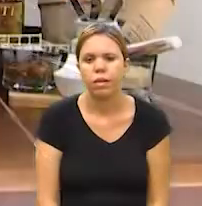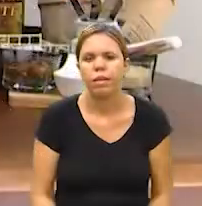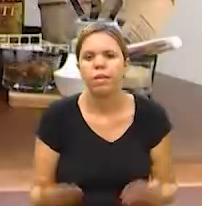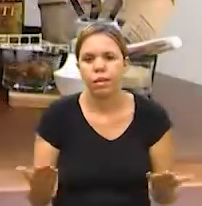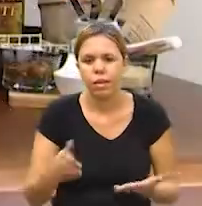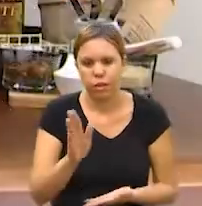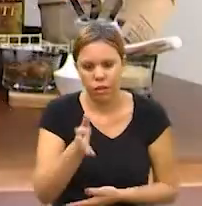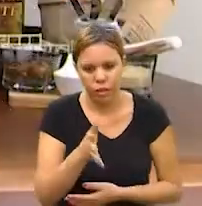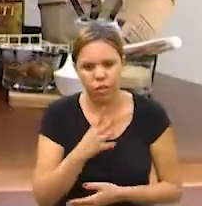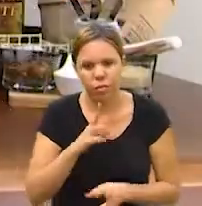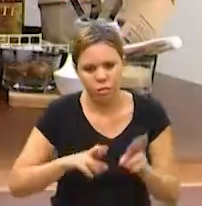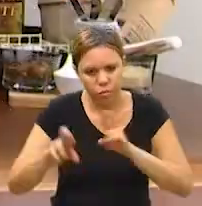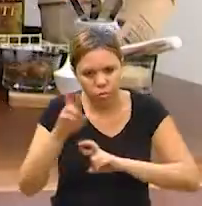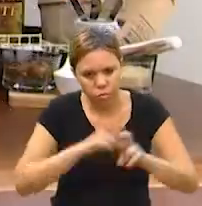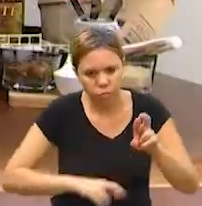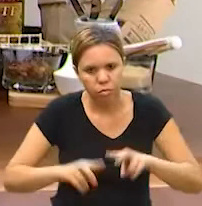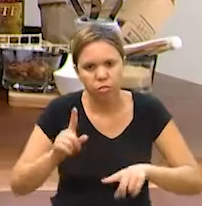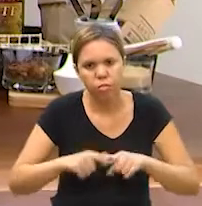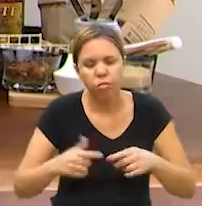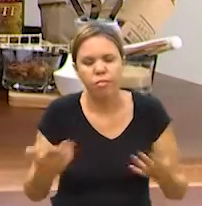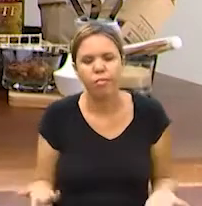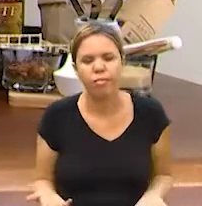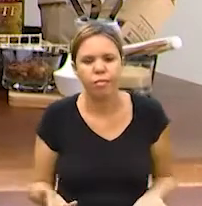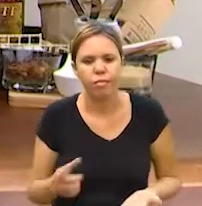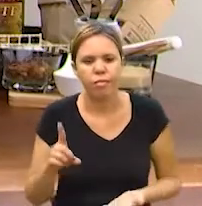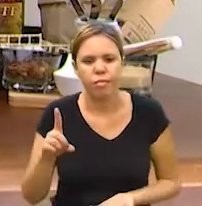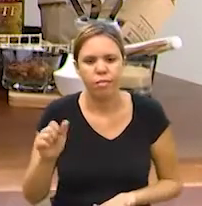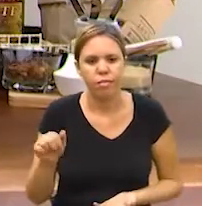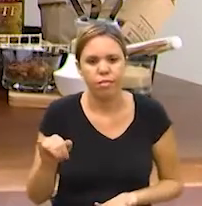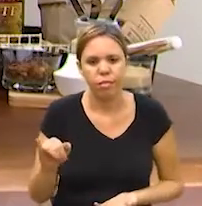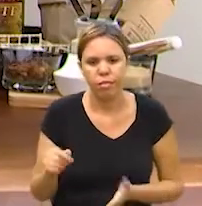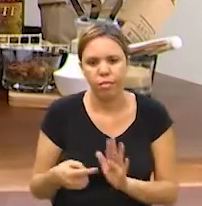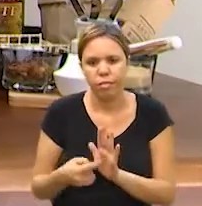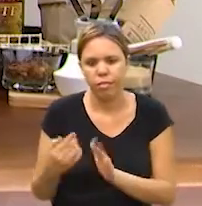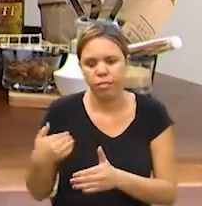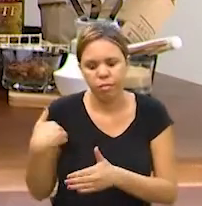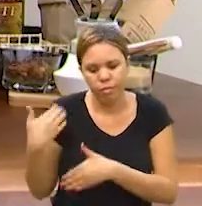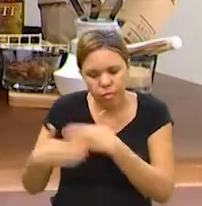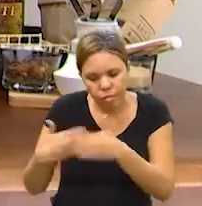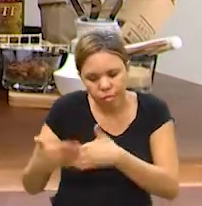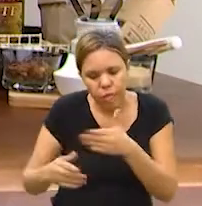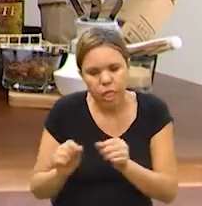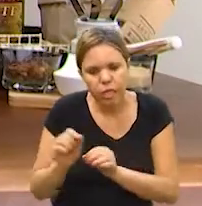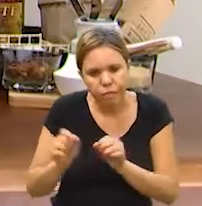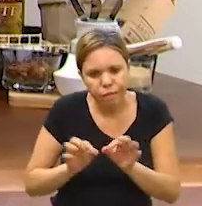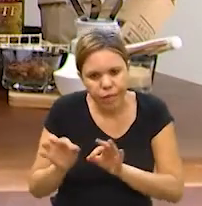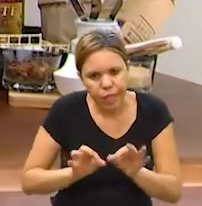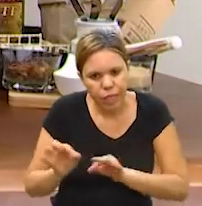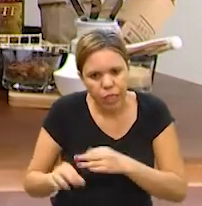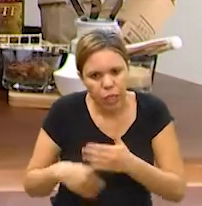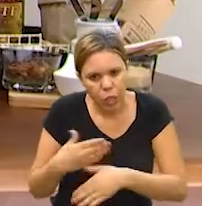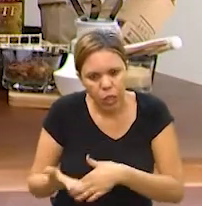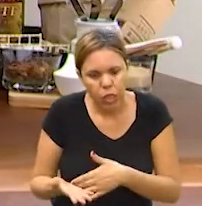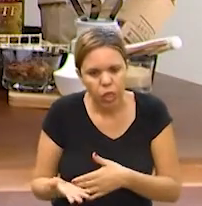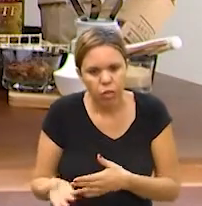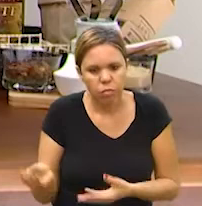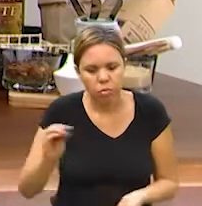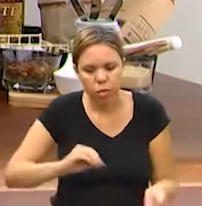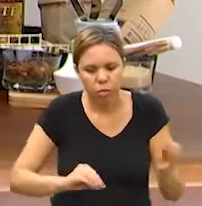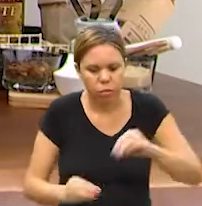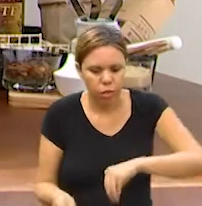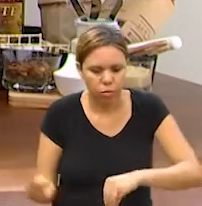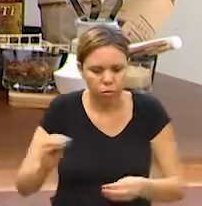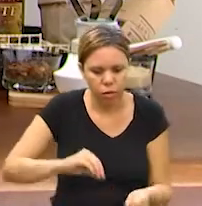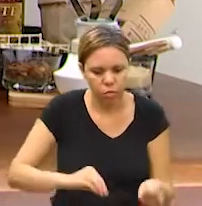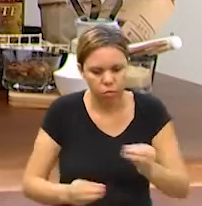Agora que você já conferiu os ingredientes, a Dani vai mostrar aqui o passo a passo. Porque tem uma ordem aí para colocar os ingredientes. Ou Sim.